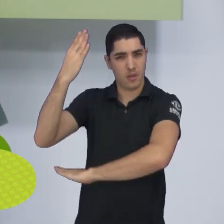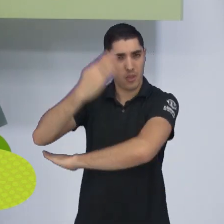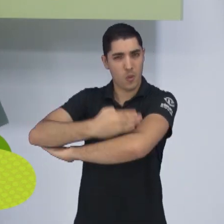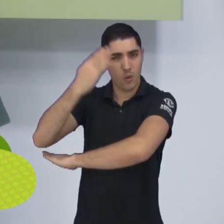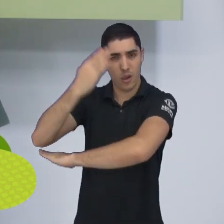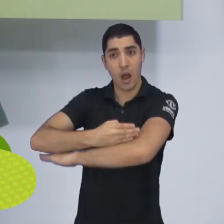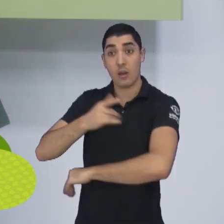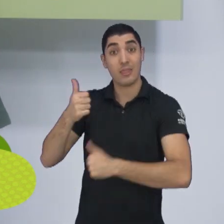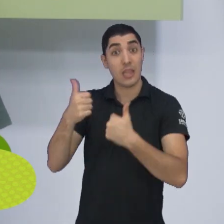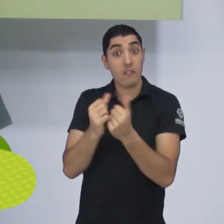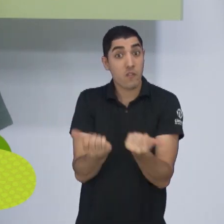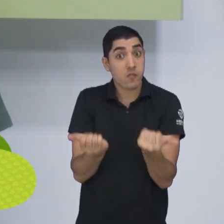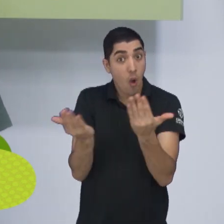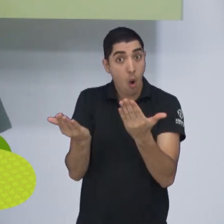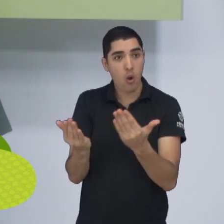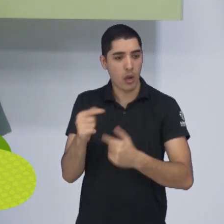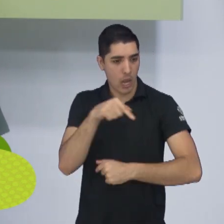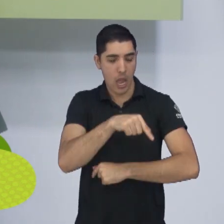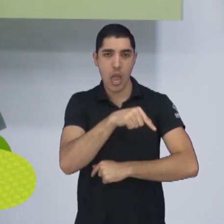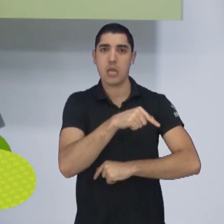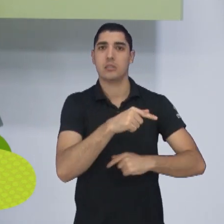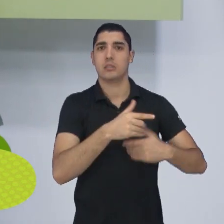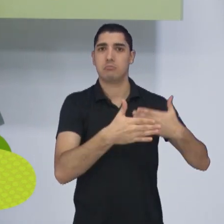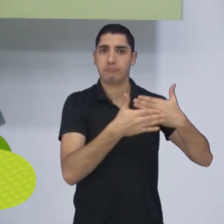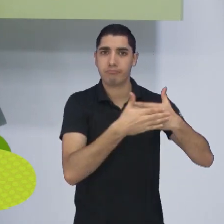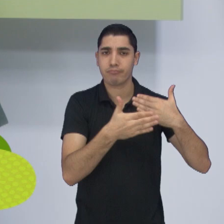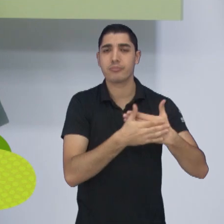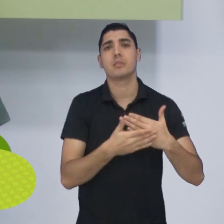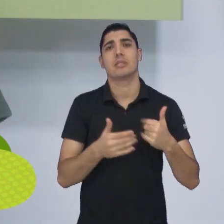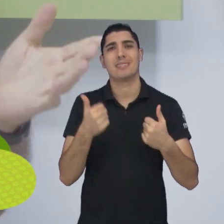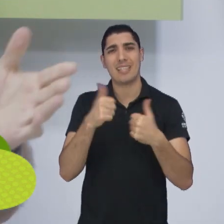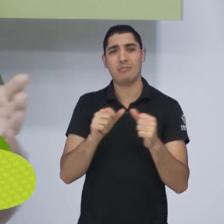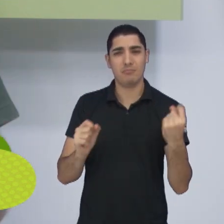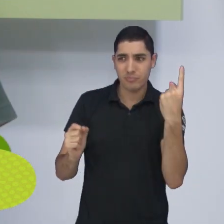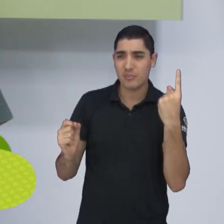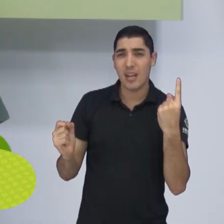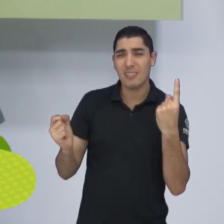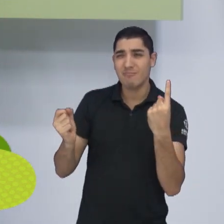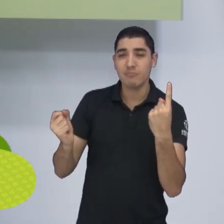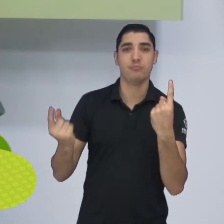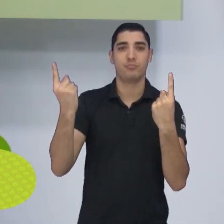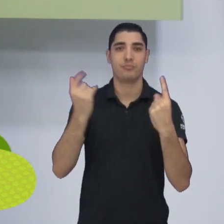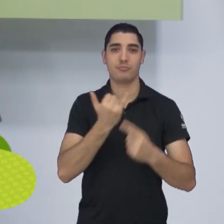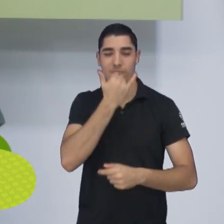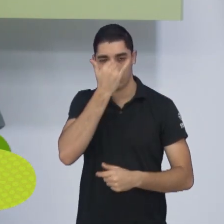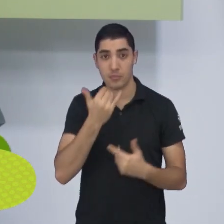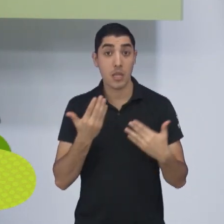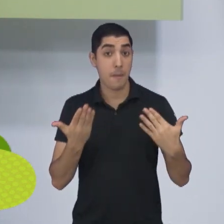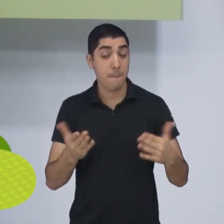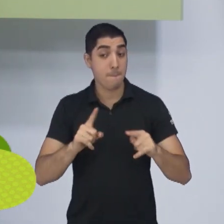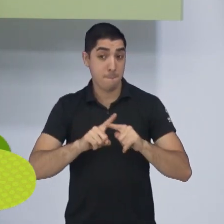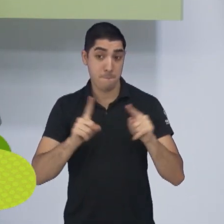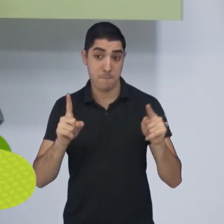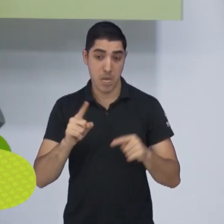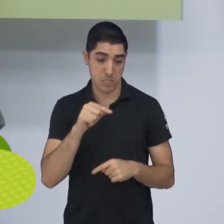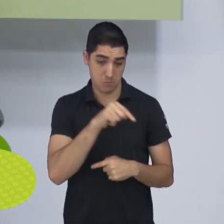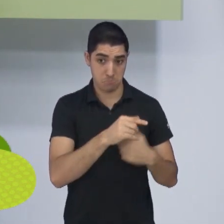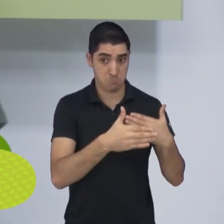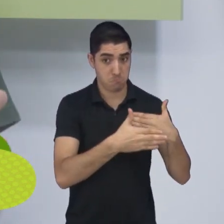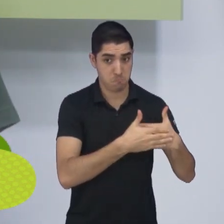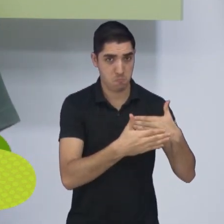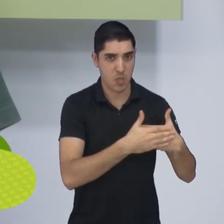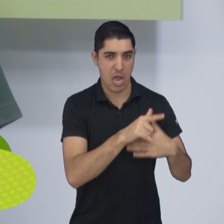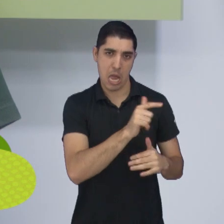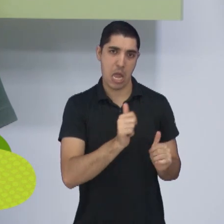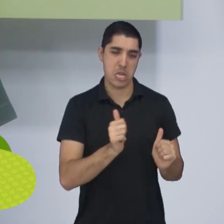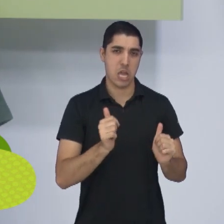empatou. Mas é lógico que, como você falou, né, o Rio Claro, o Comercial não tem